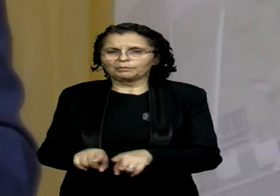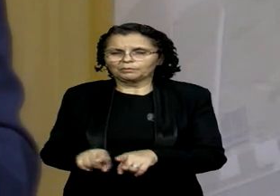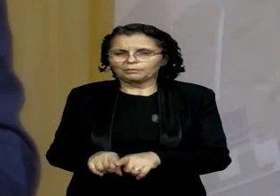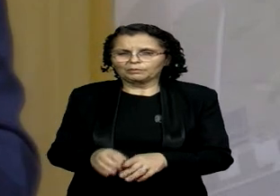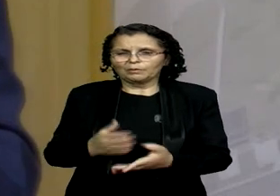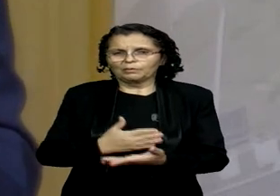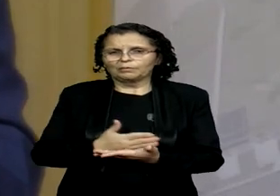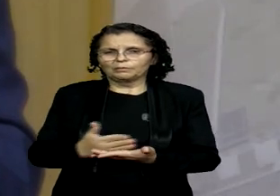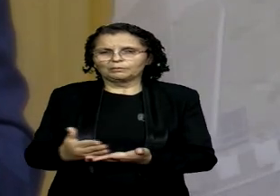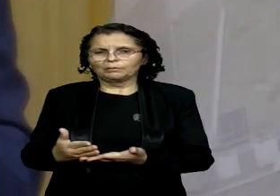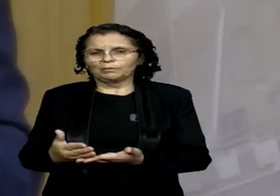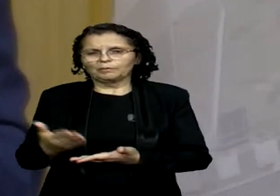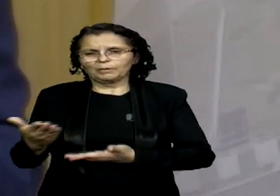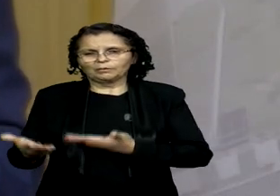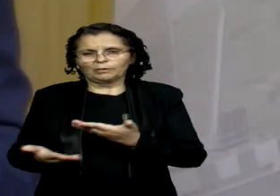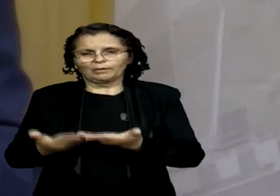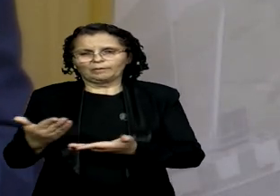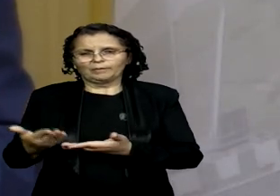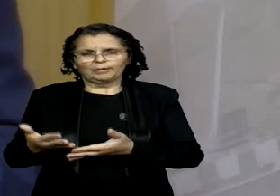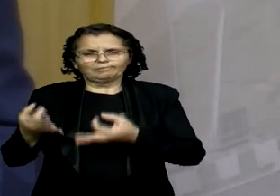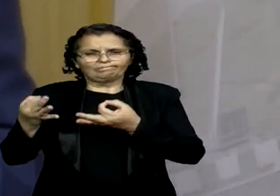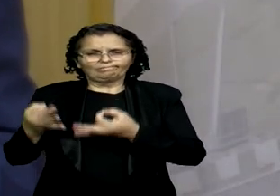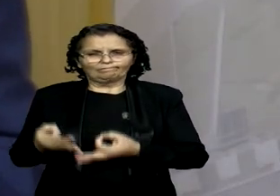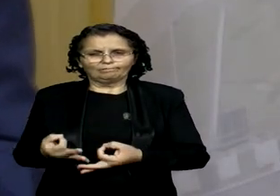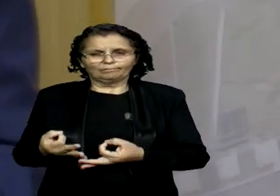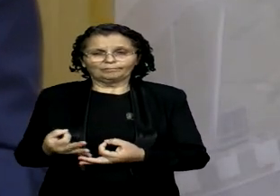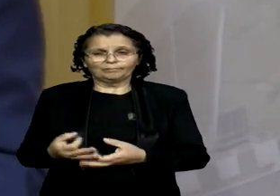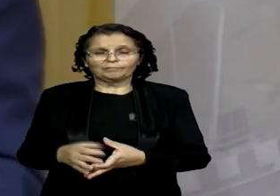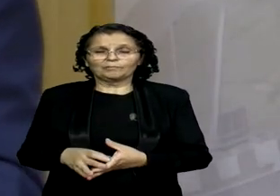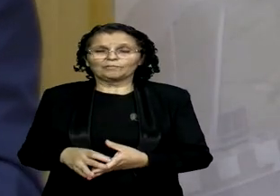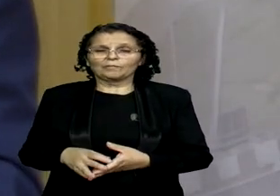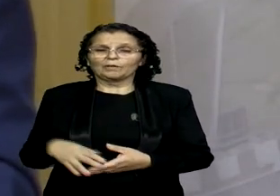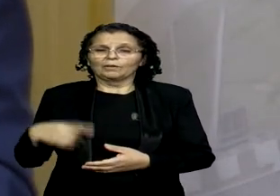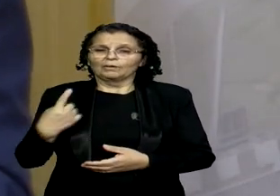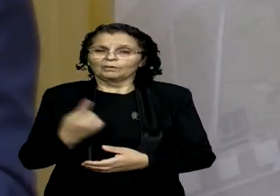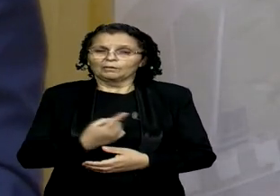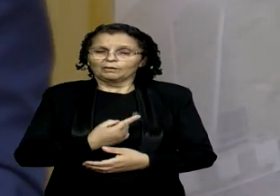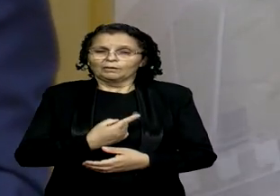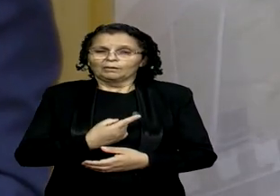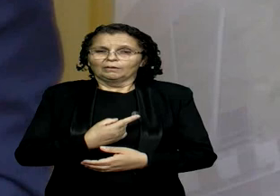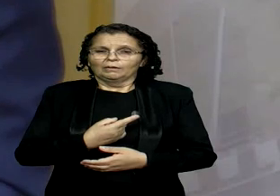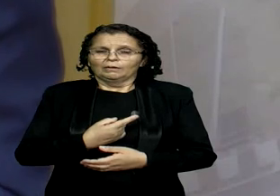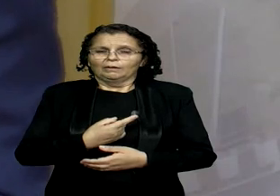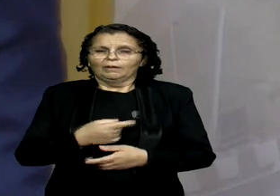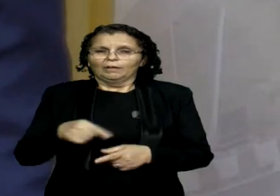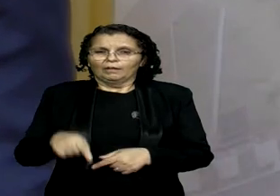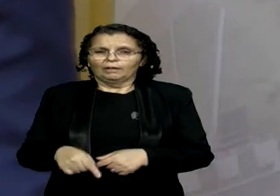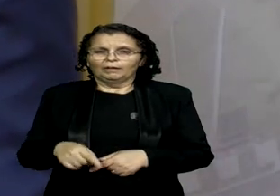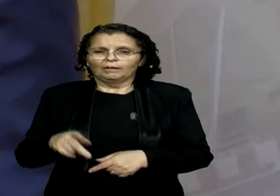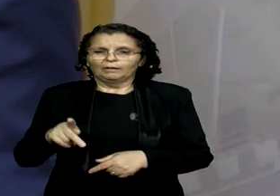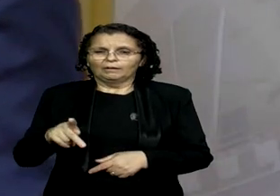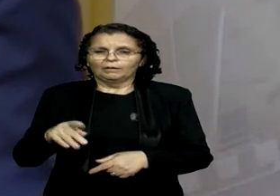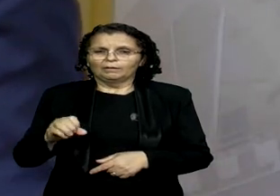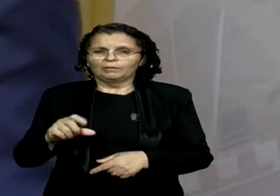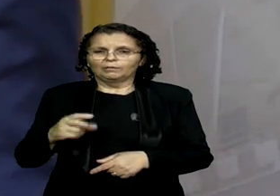e início de tratamento. Nós temos em nossa policlínica